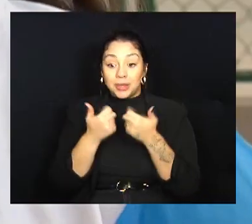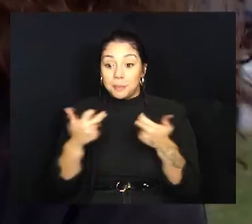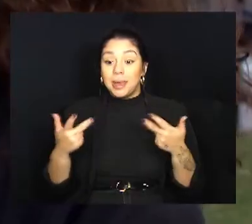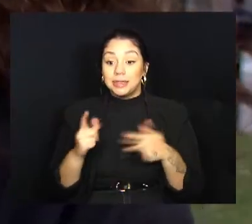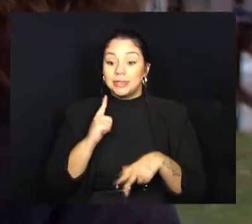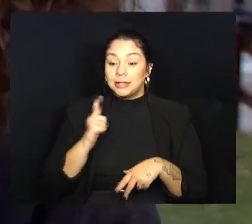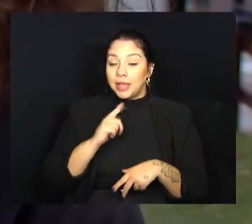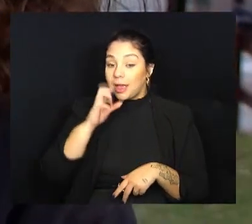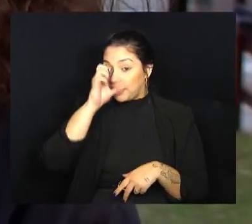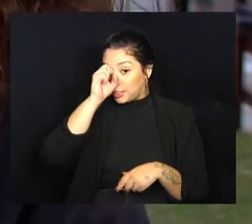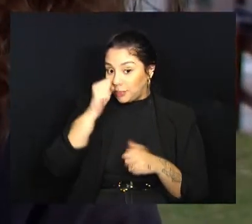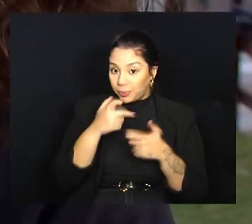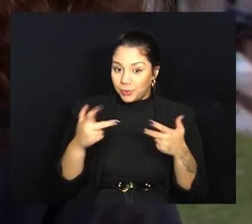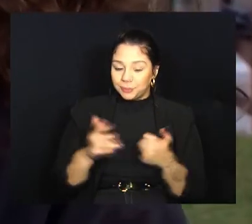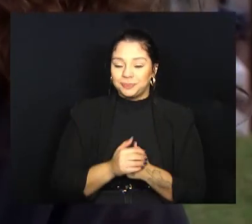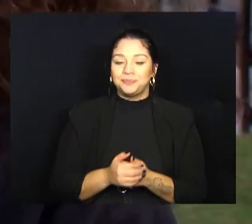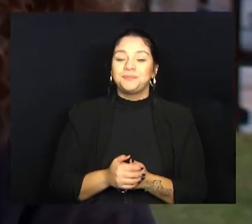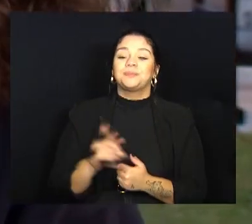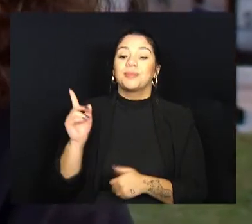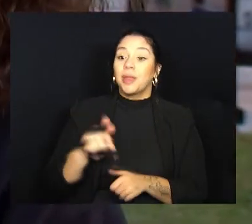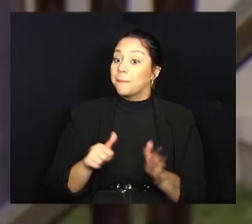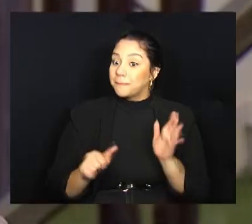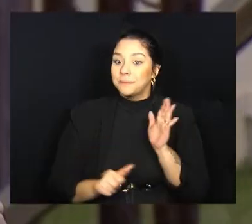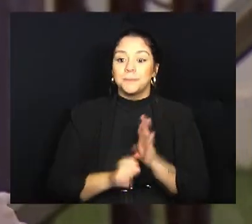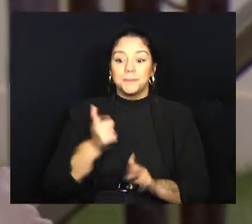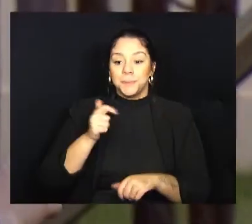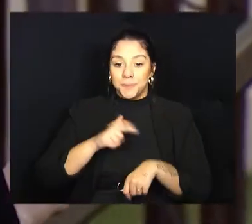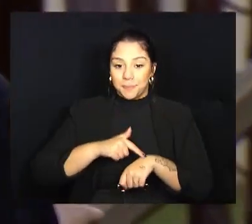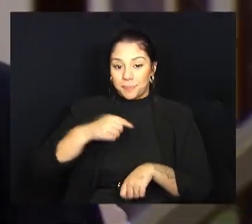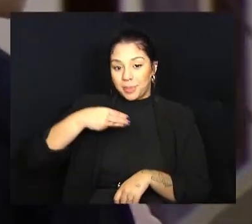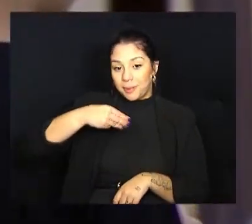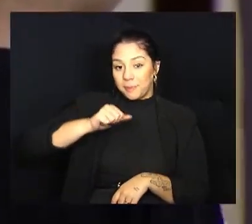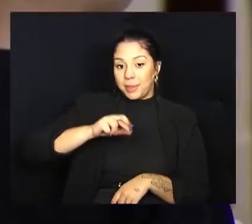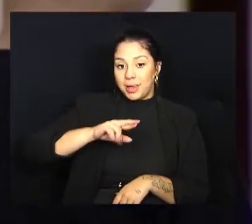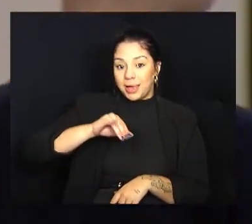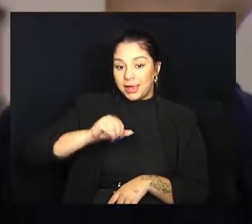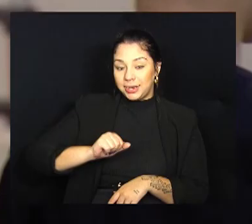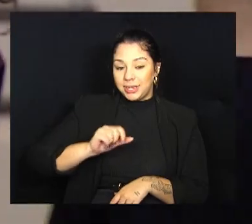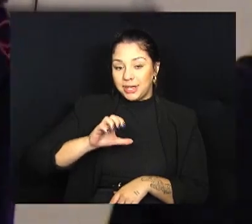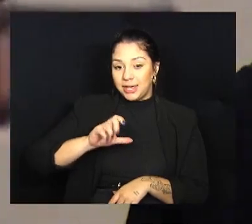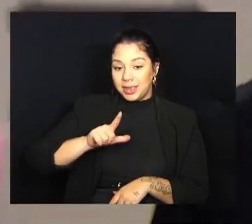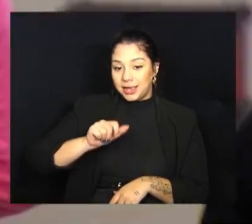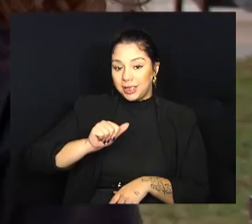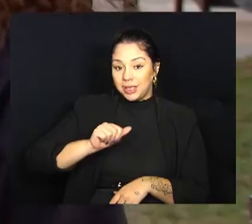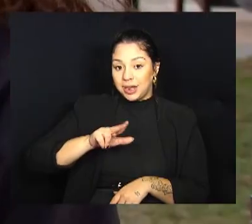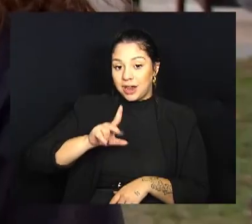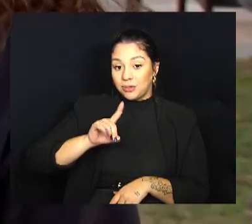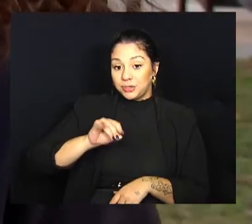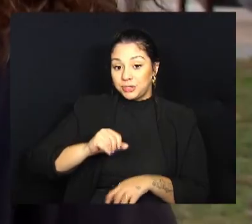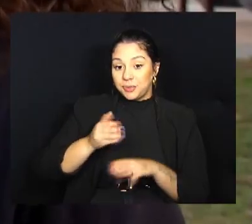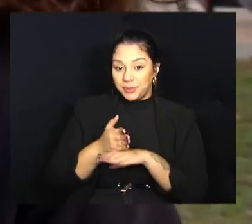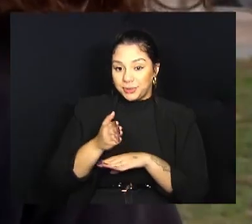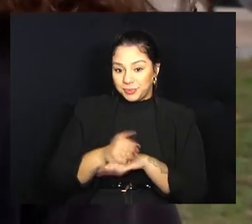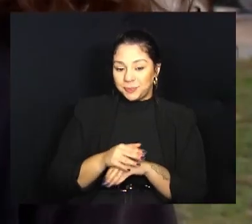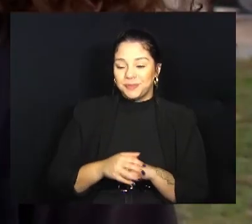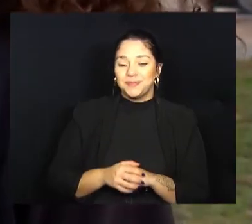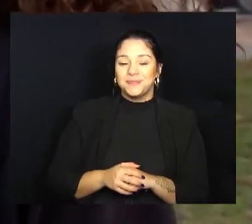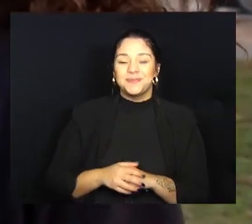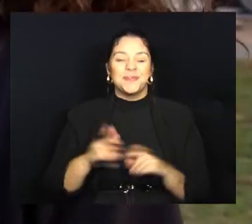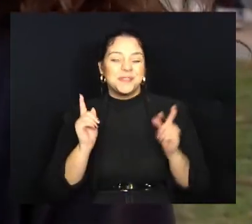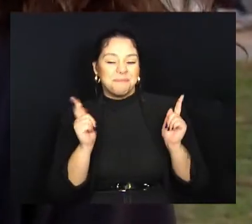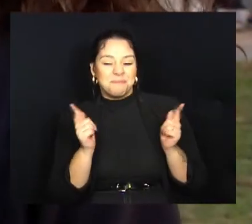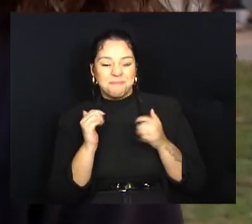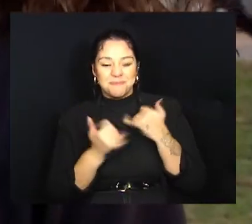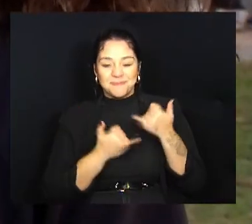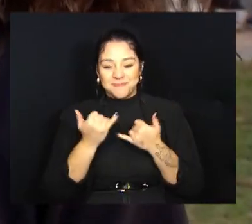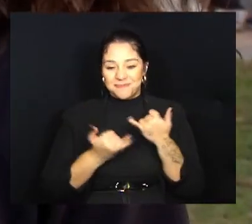coisa, sempre. Essa é a primeira vez que Maria Cláudia participa das atividades de recreação. As brincadeiras são muito legais,